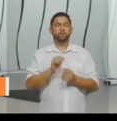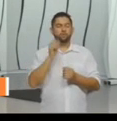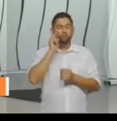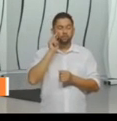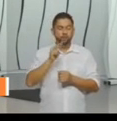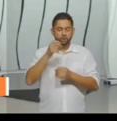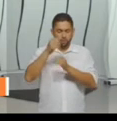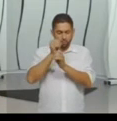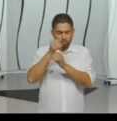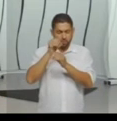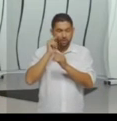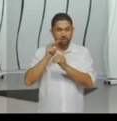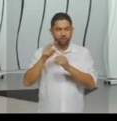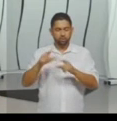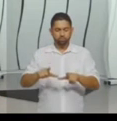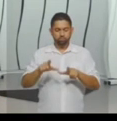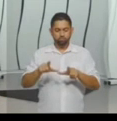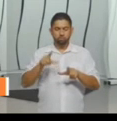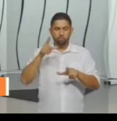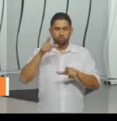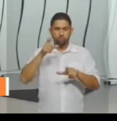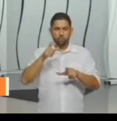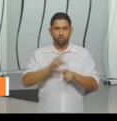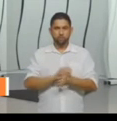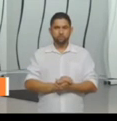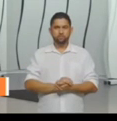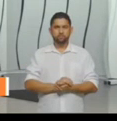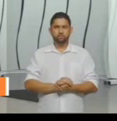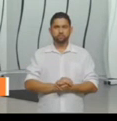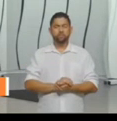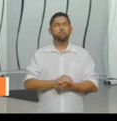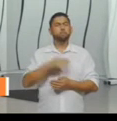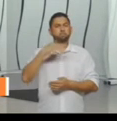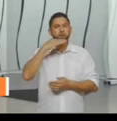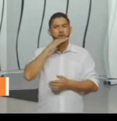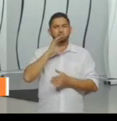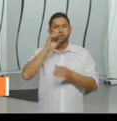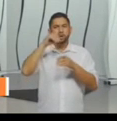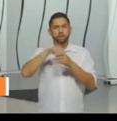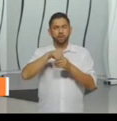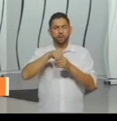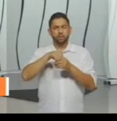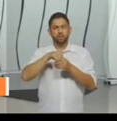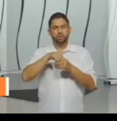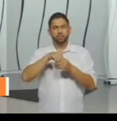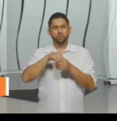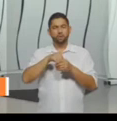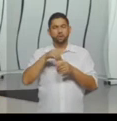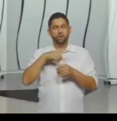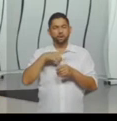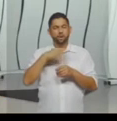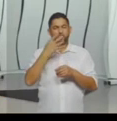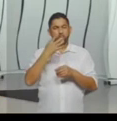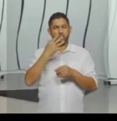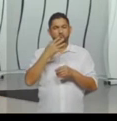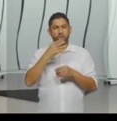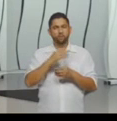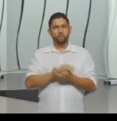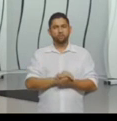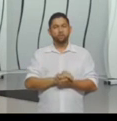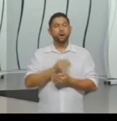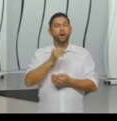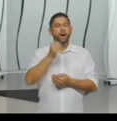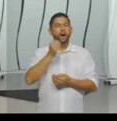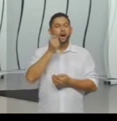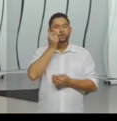microscópio comum. Agora, repare que dentro de algumas hemácias, olha aqui, olha, tá coloridinho aqui, ó, de